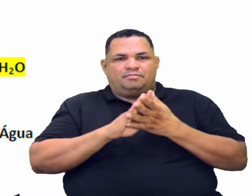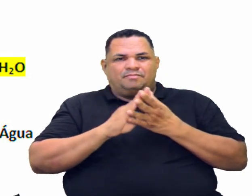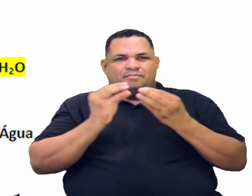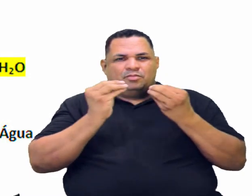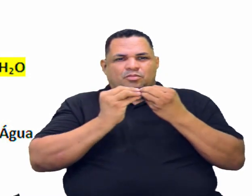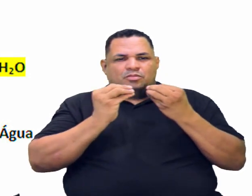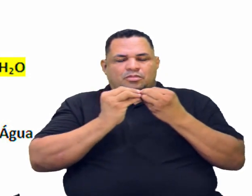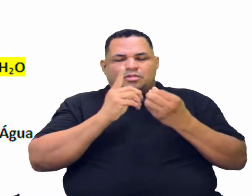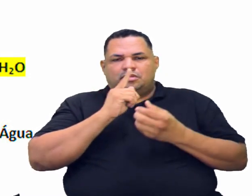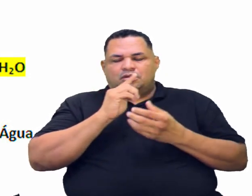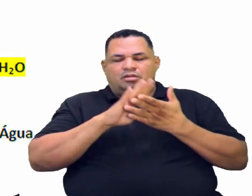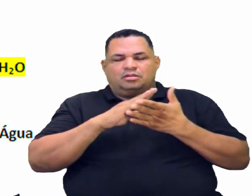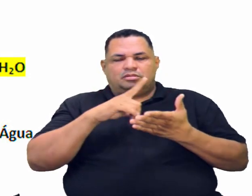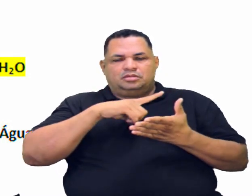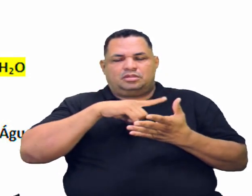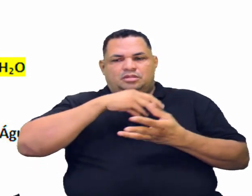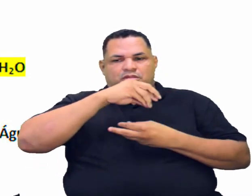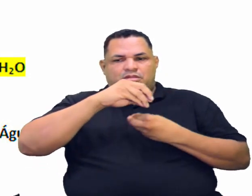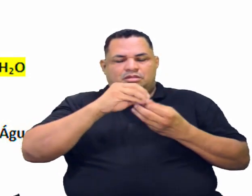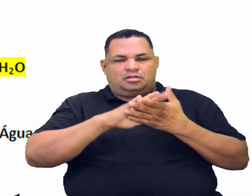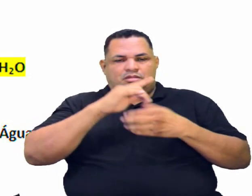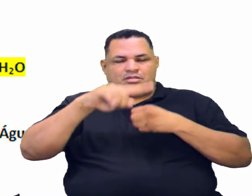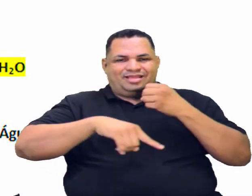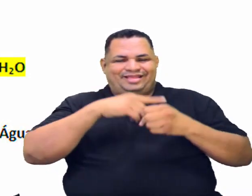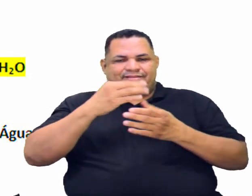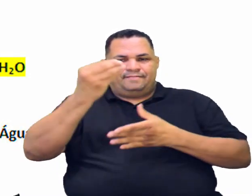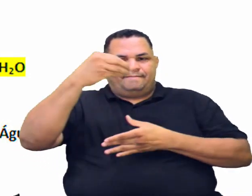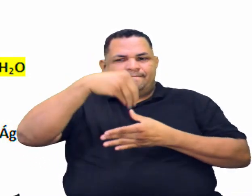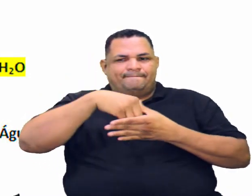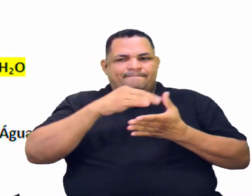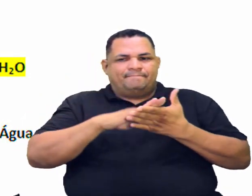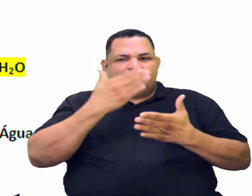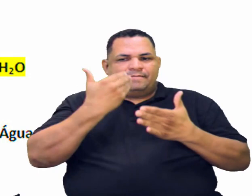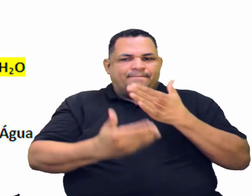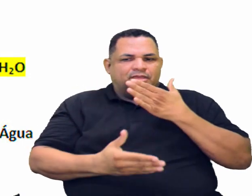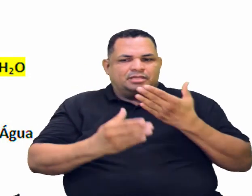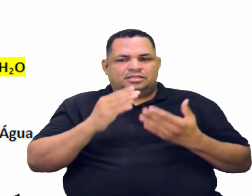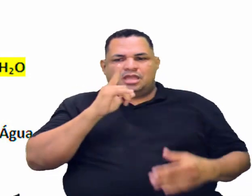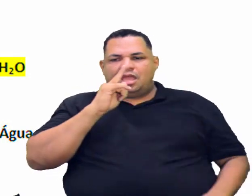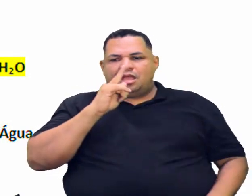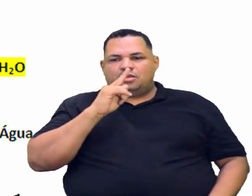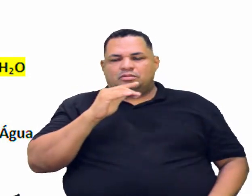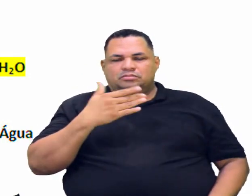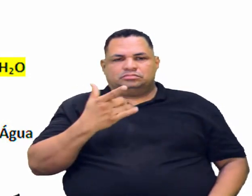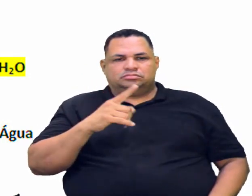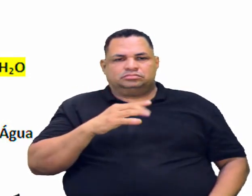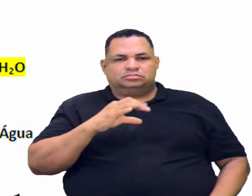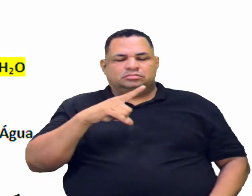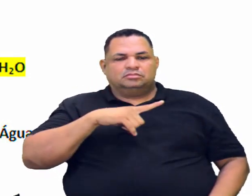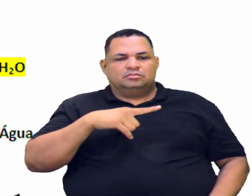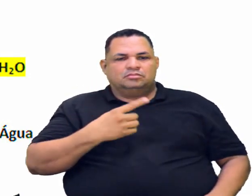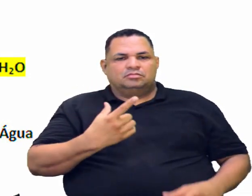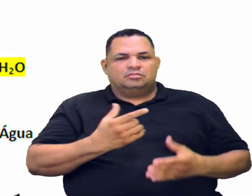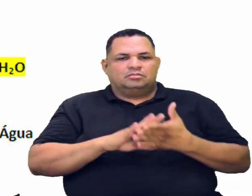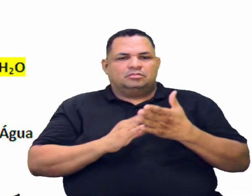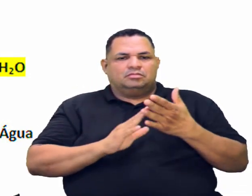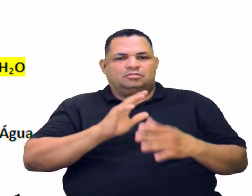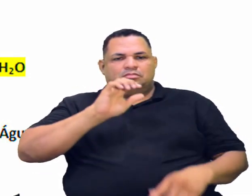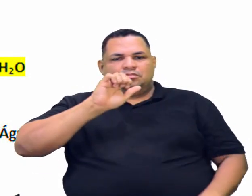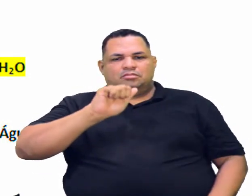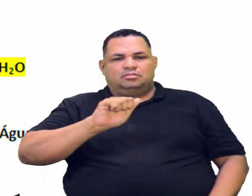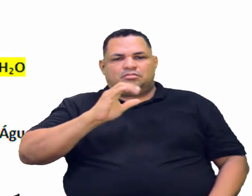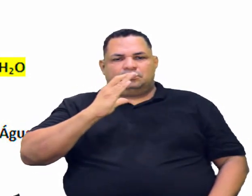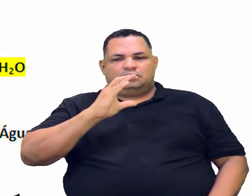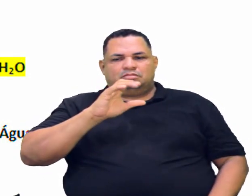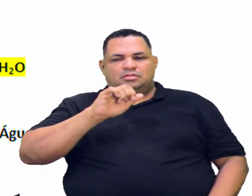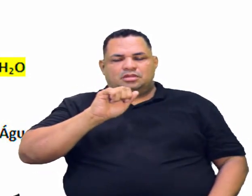reação dos elementos que compõem ela, dos átomos que compõem ela, ela desidrata, aí eu tenho a formação de um